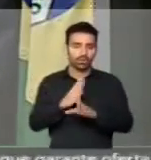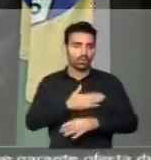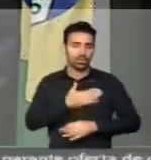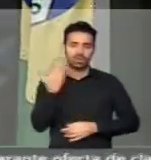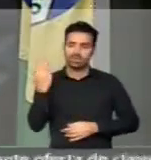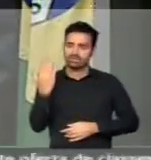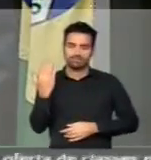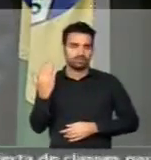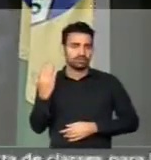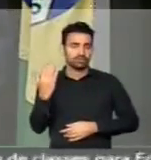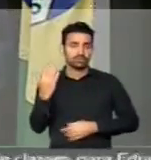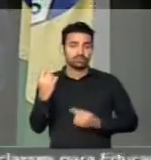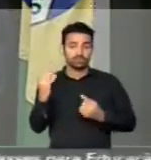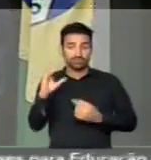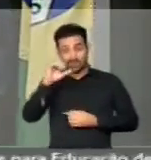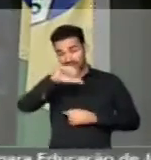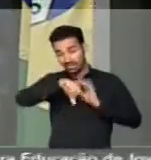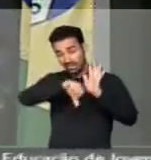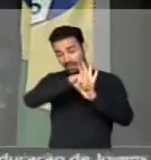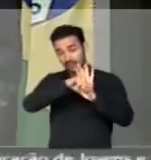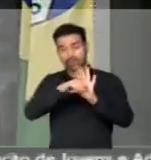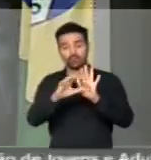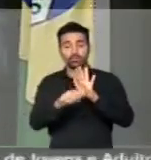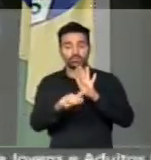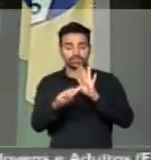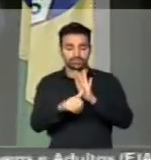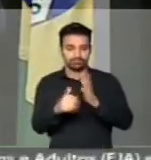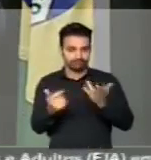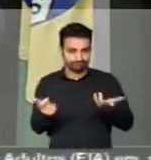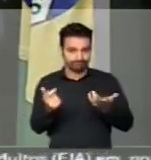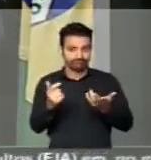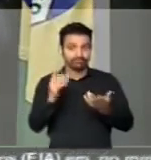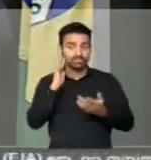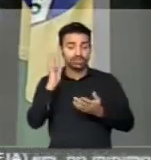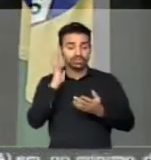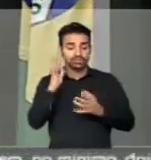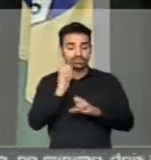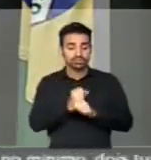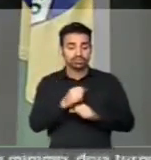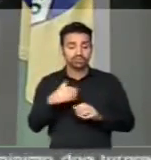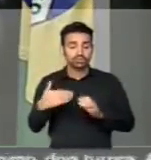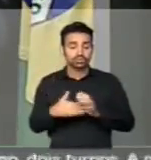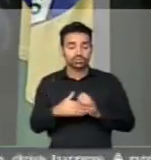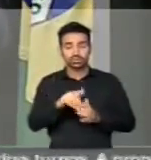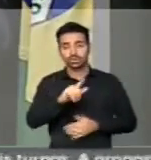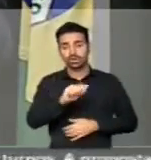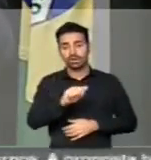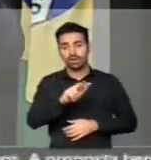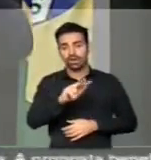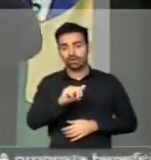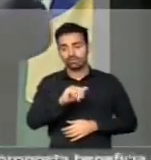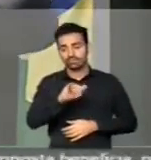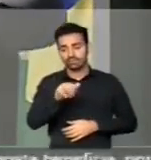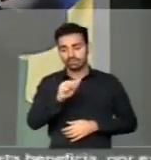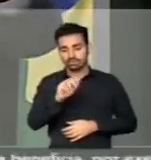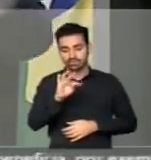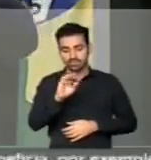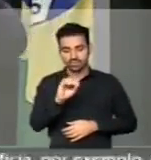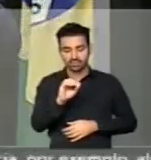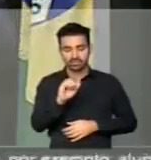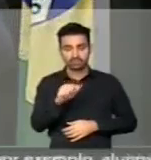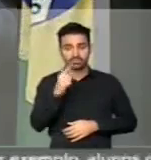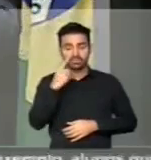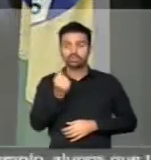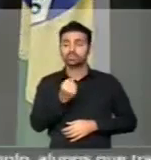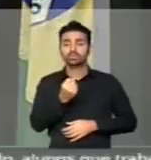de corrupção. Imagine, senhor presidente, somando todos os crimes que só a Lava Jato levantou,